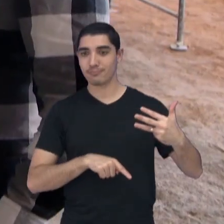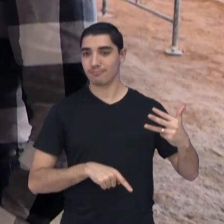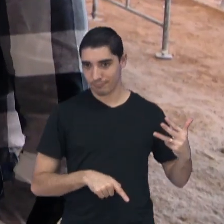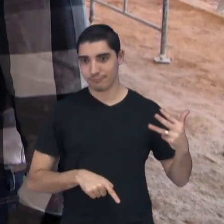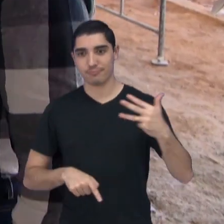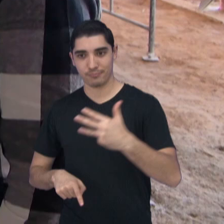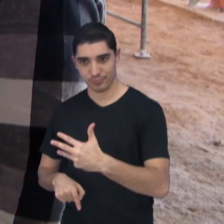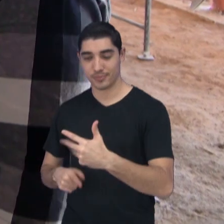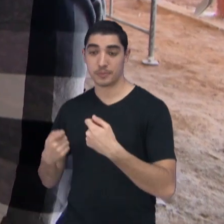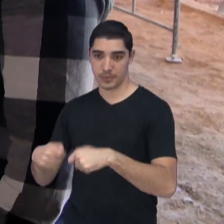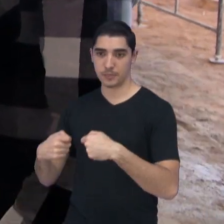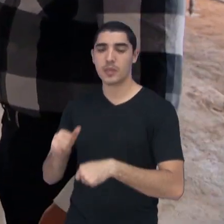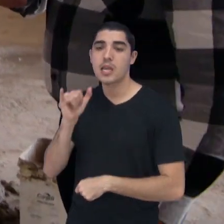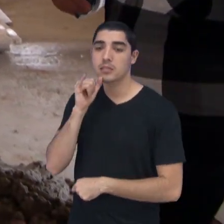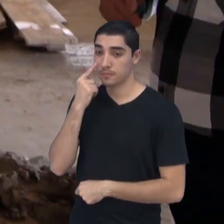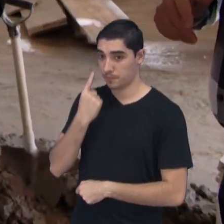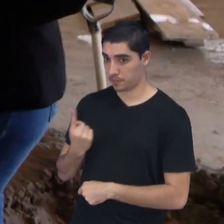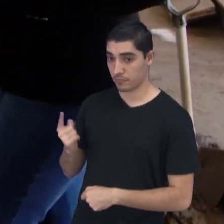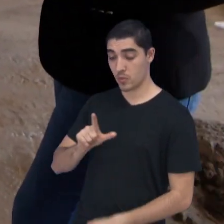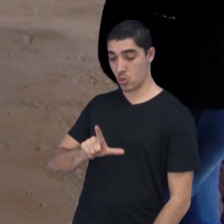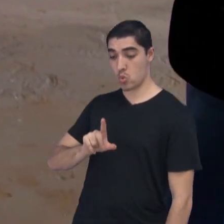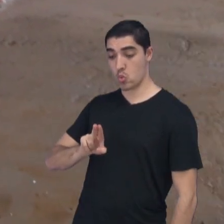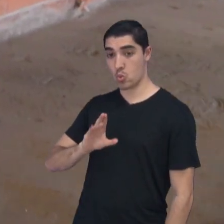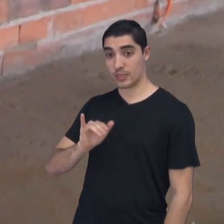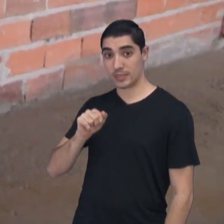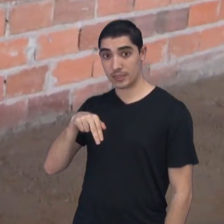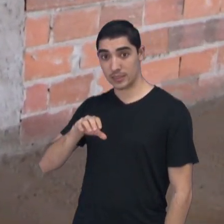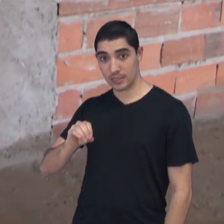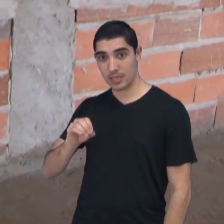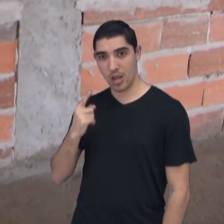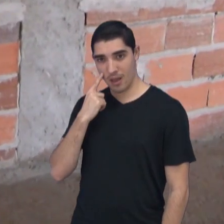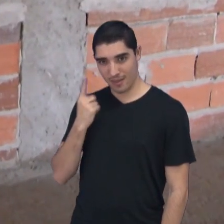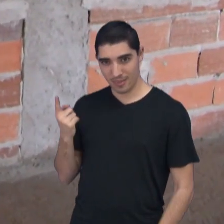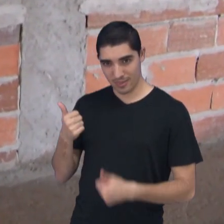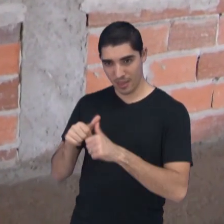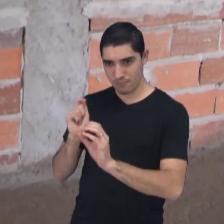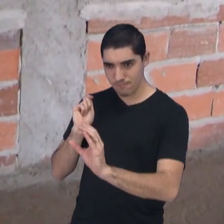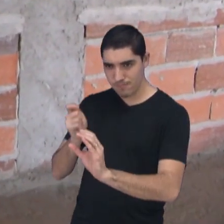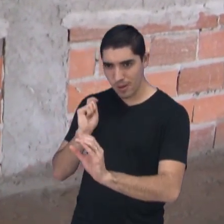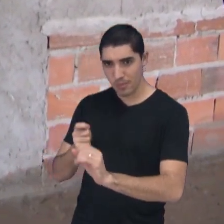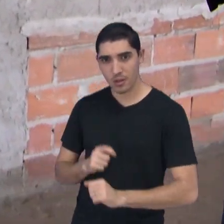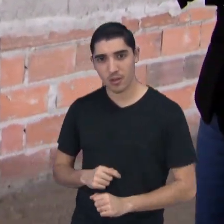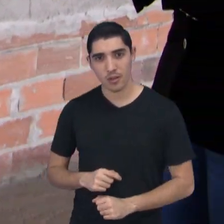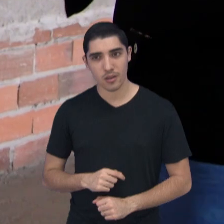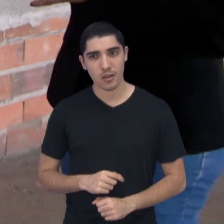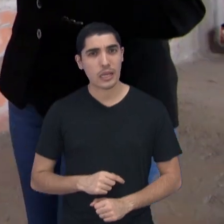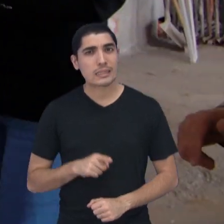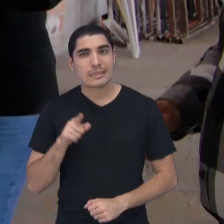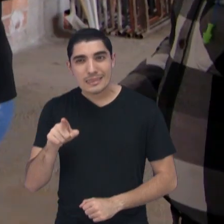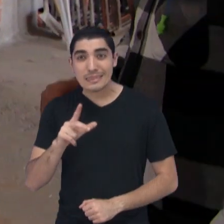o Luciano. Ele tá fazendo um corte aqui. Ele tá muito maluco, né,